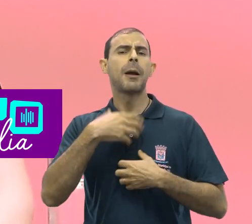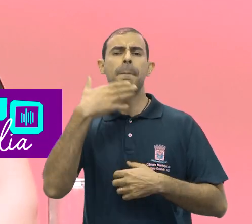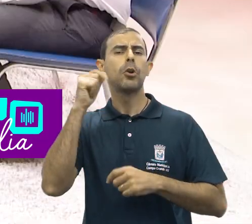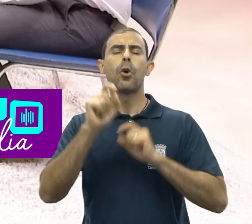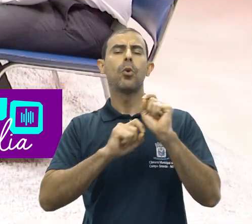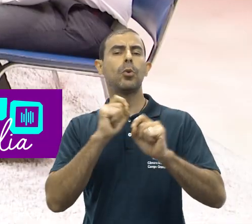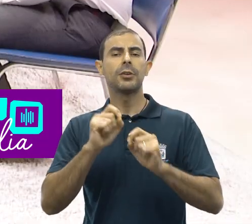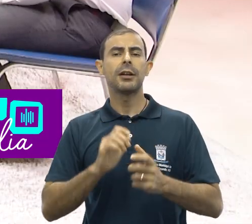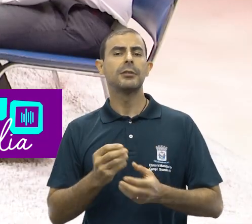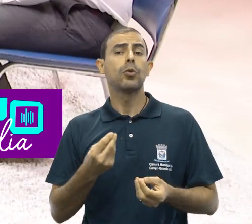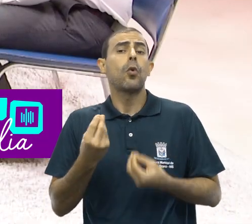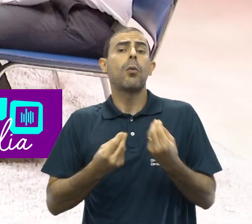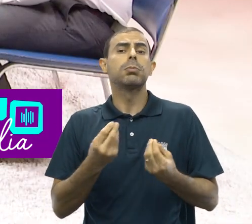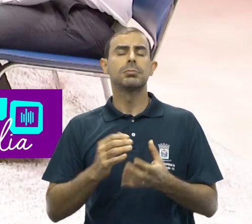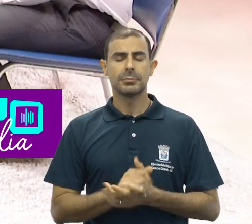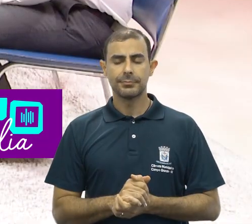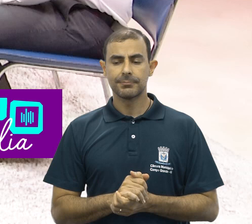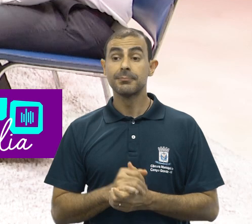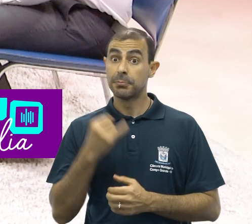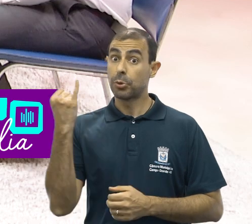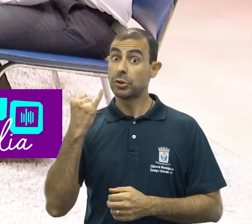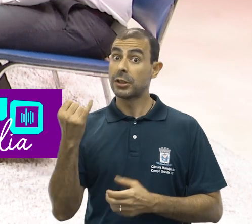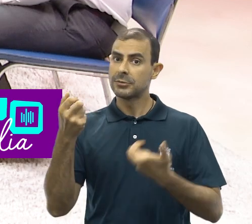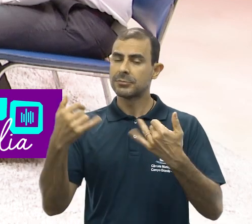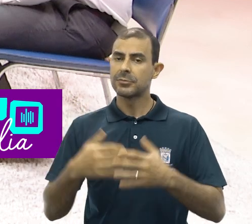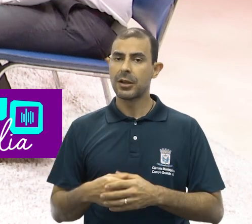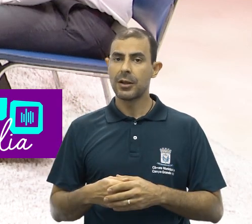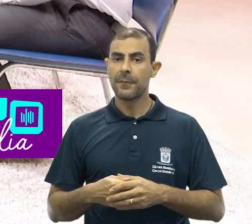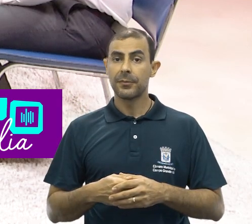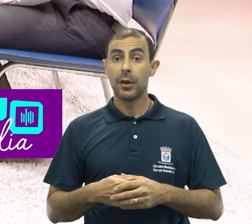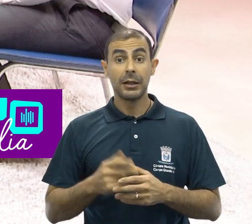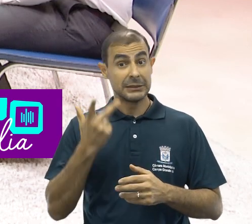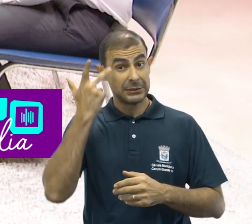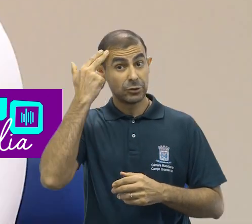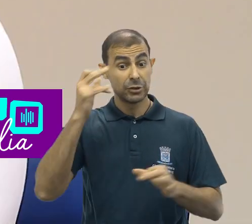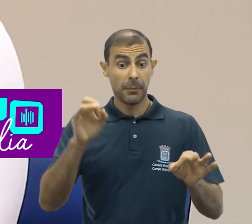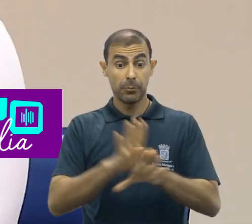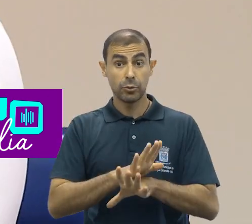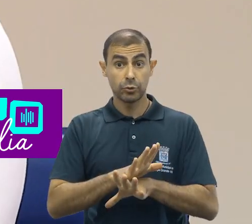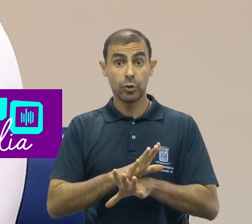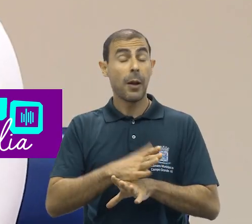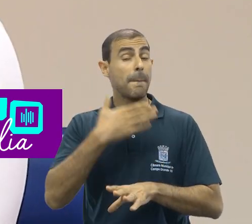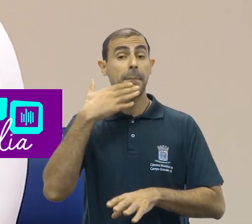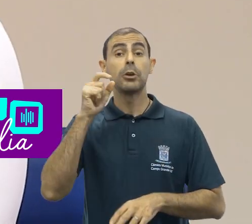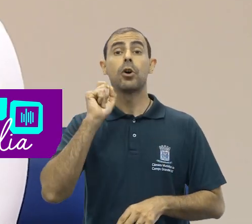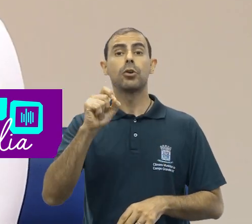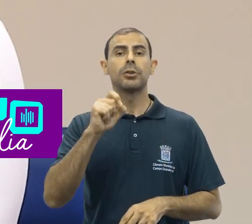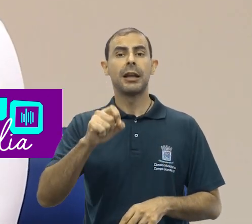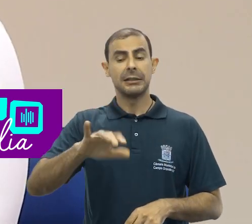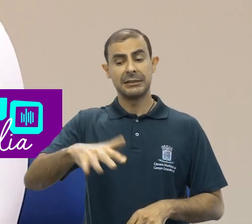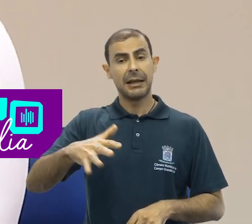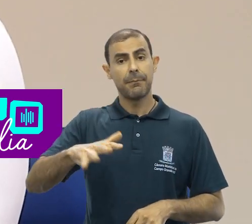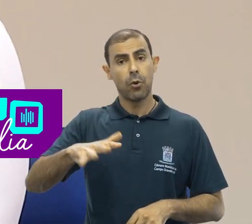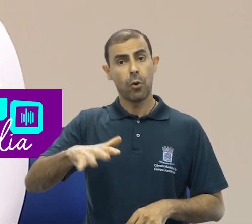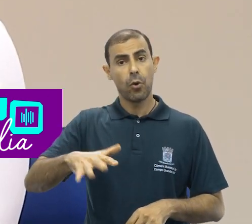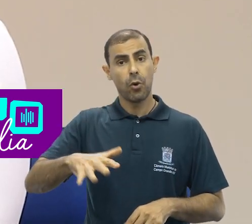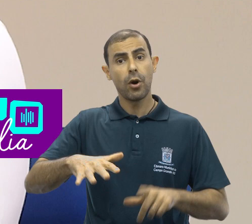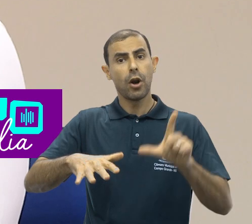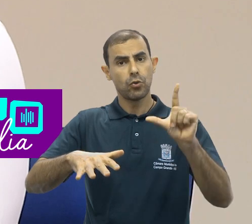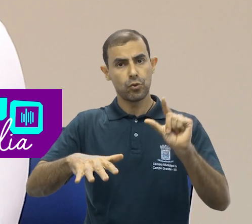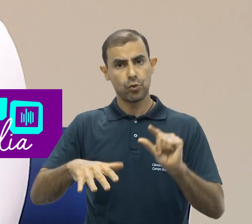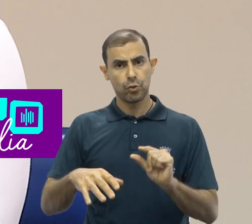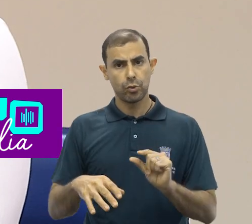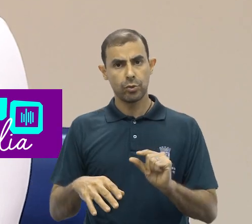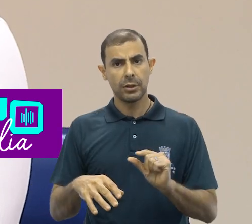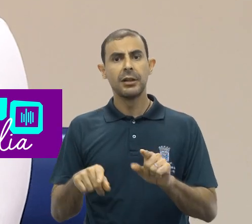após essa cirurgia? Importantíssima pergunta. Principalmente o que melhora é o tremor, a rigidez e a bradicinesia, que geralmente são os mais